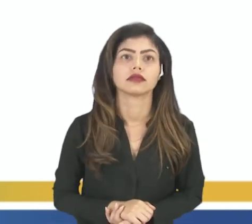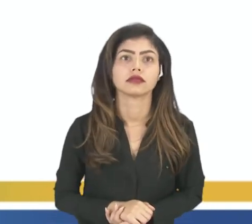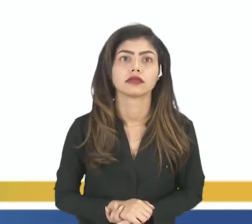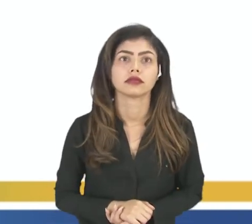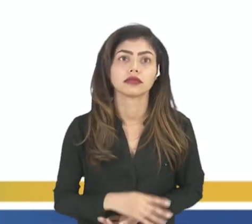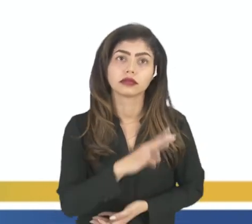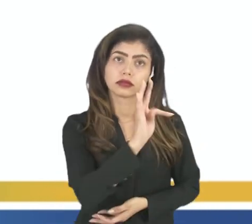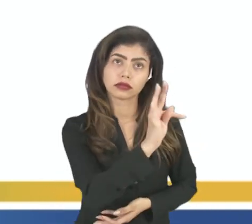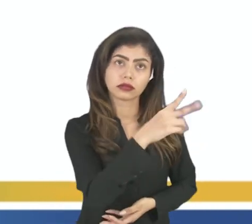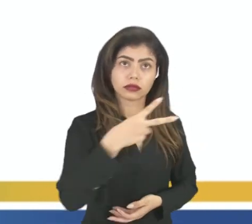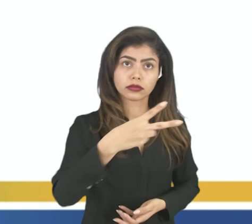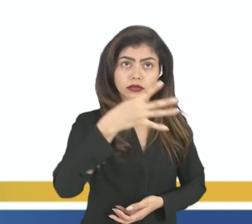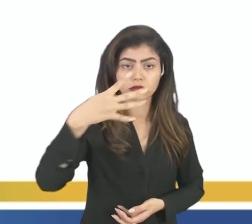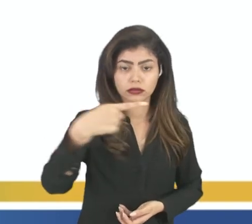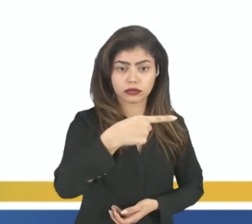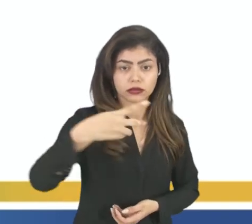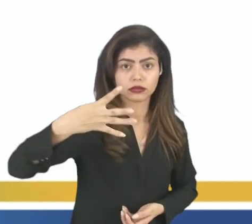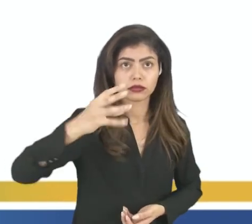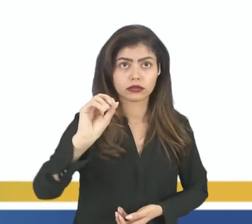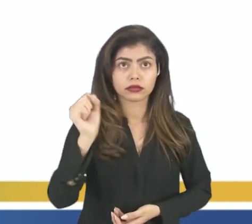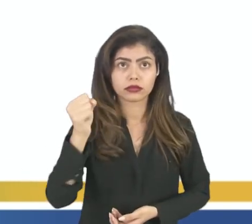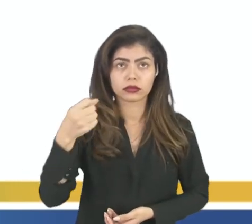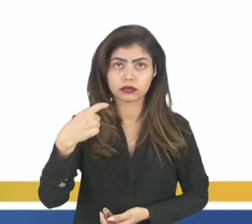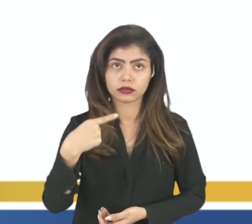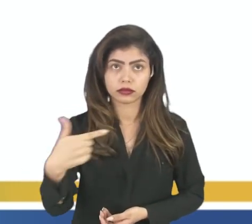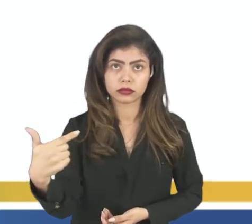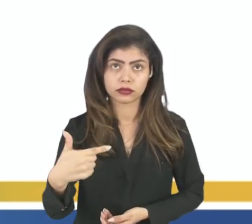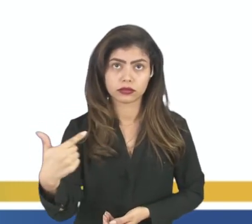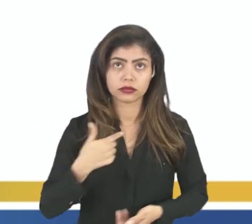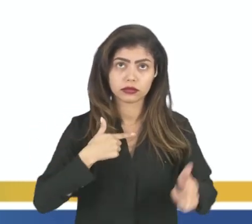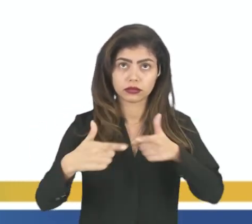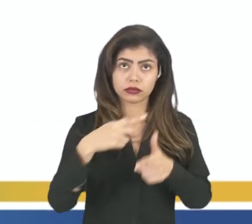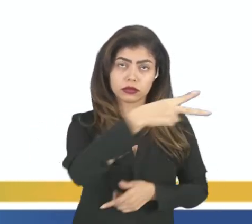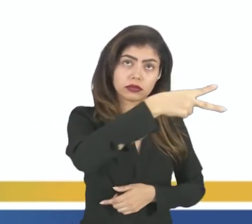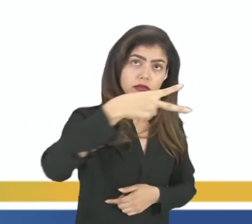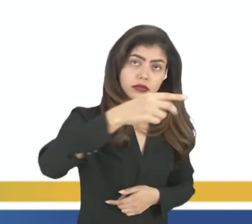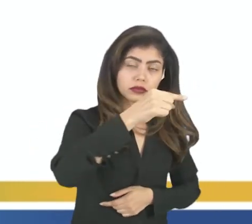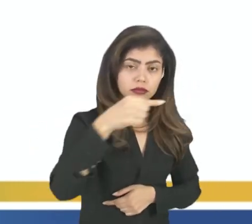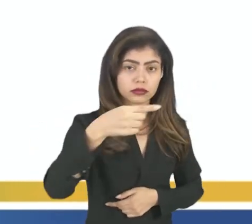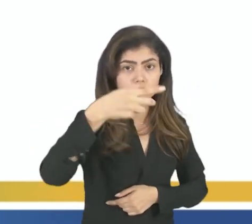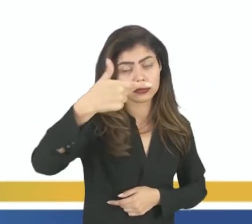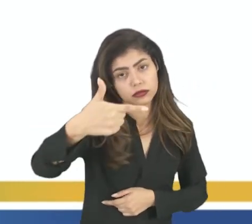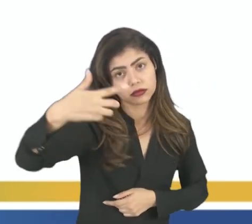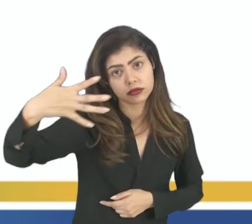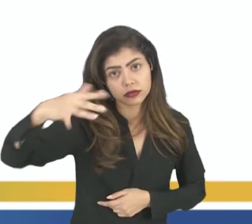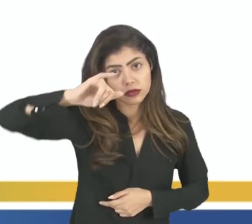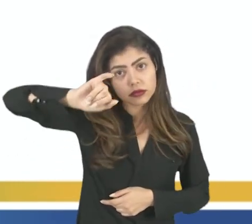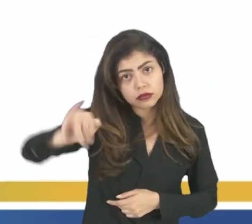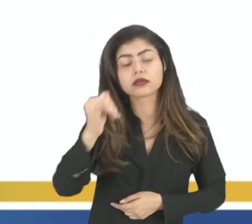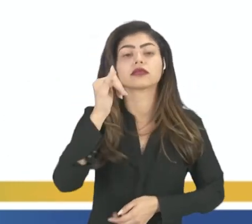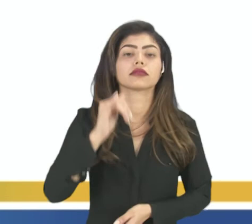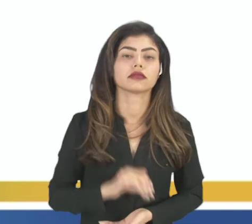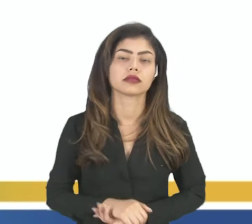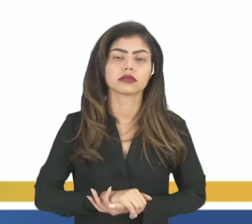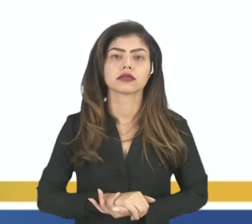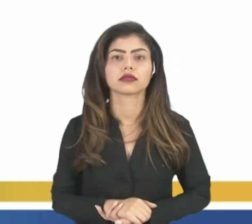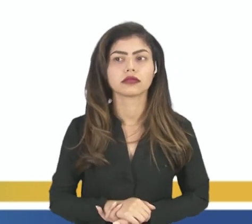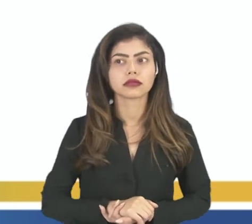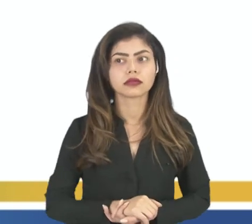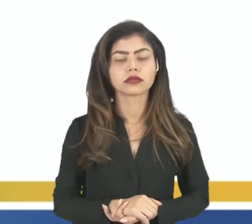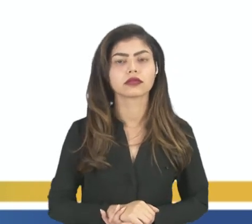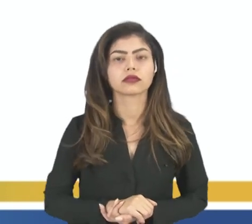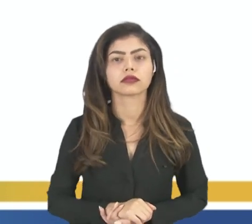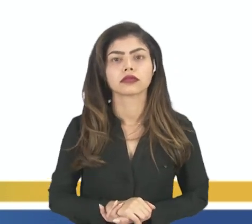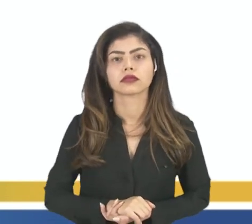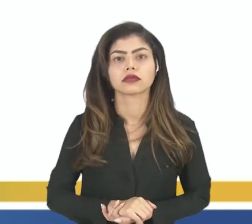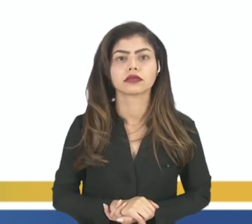2. Temos menos 48 por 2. Então, o trabalho resistente nesse exemplo aplicado equivale